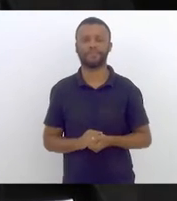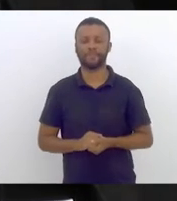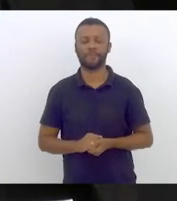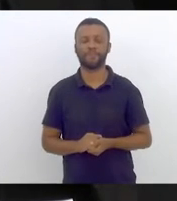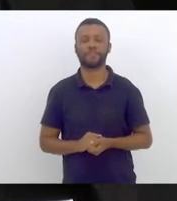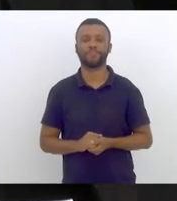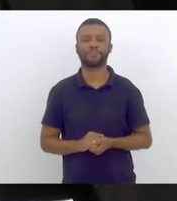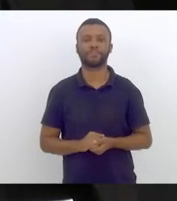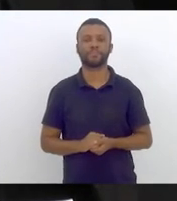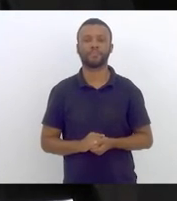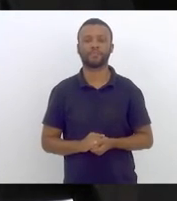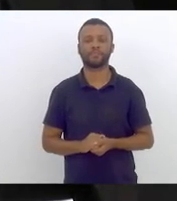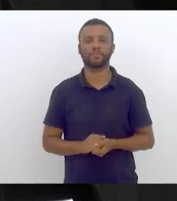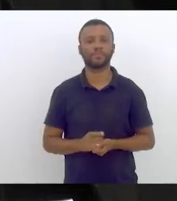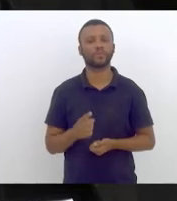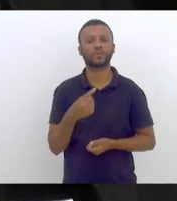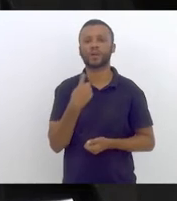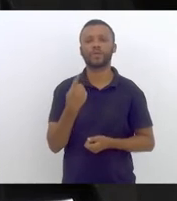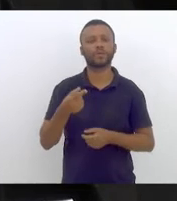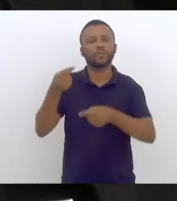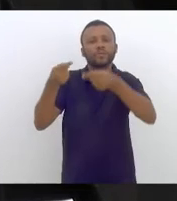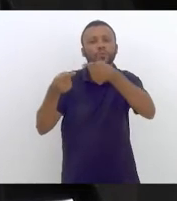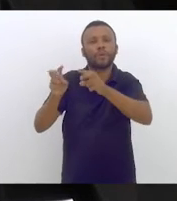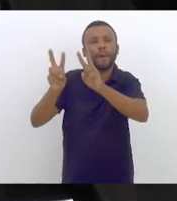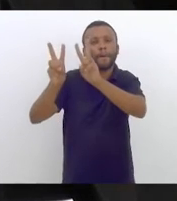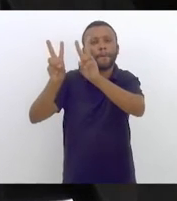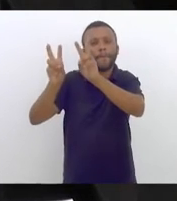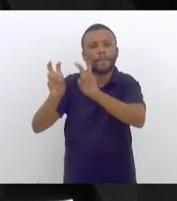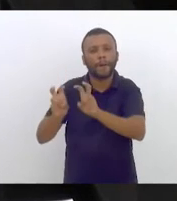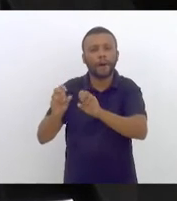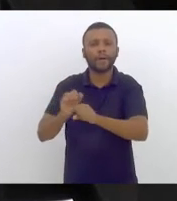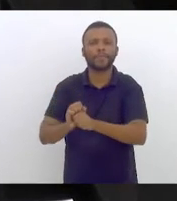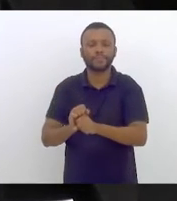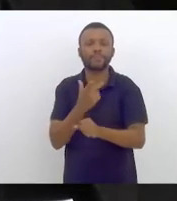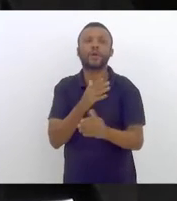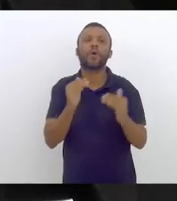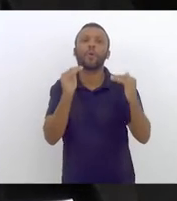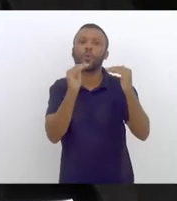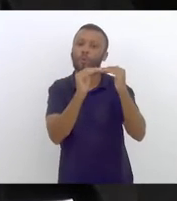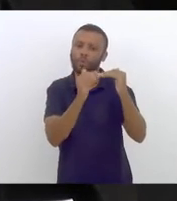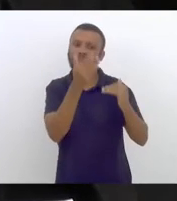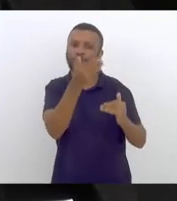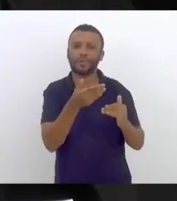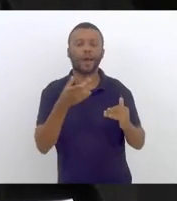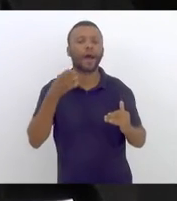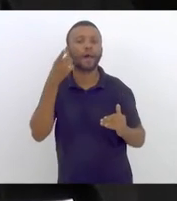Em primeiro lugar, nós estamos tratando, e aí vou pensar do que disse a deputada Renata Souza,